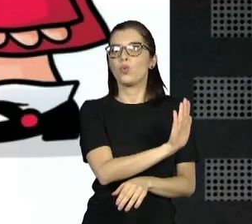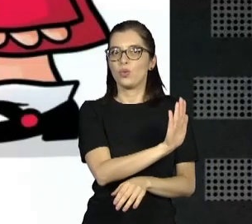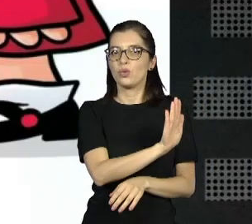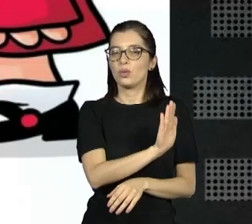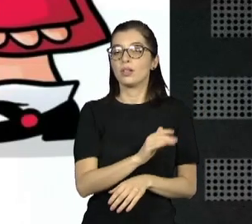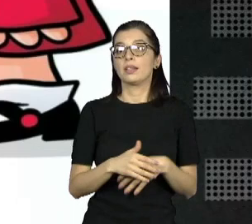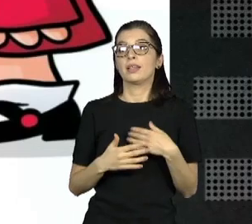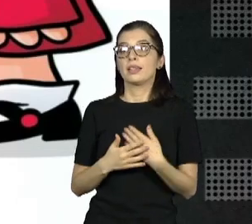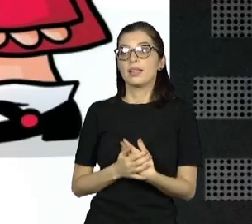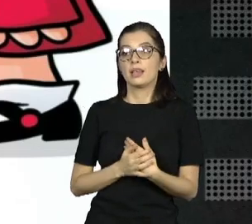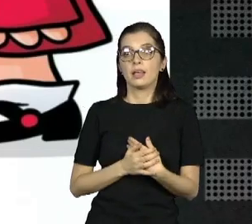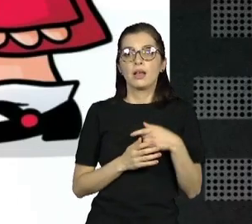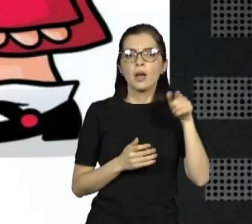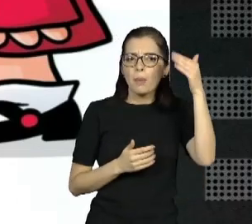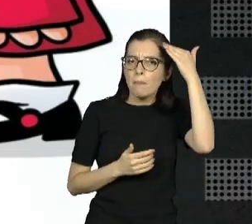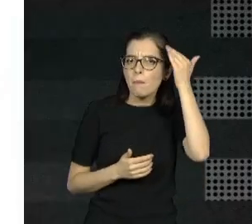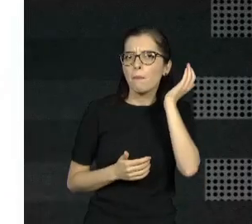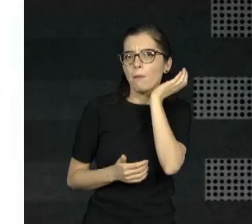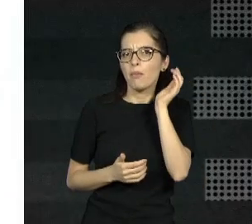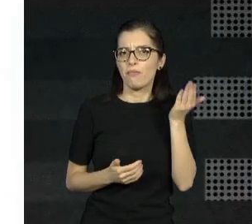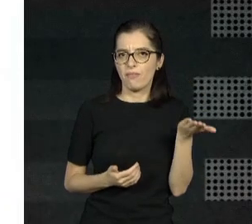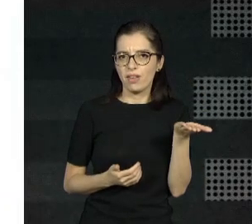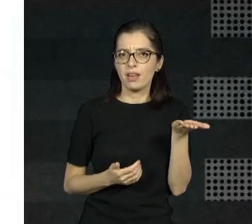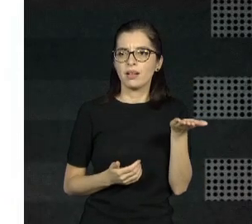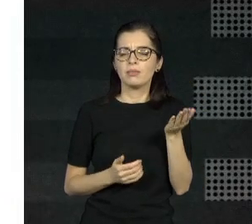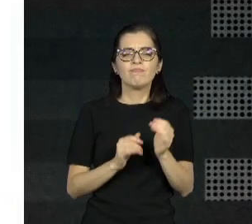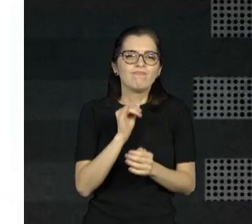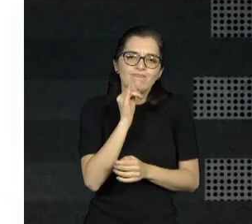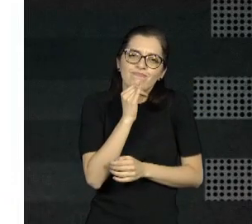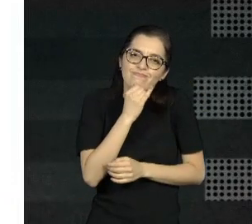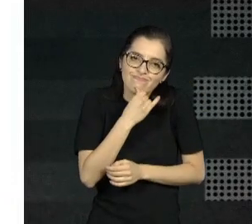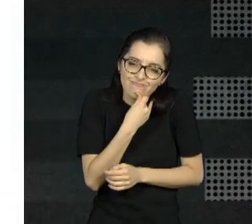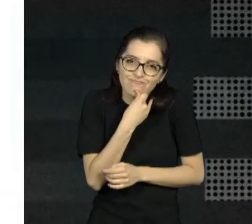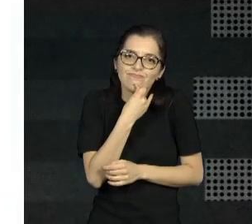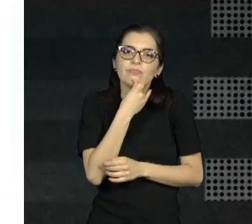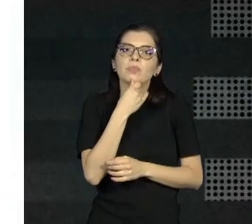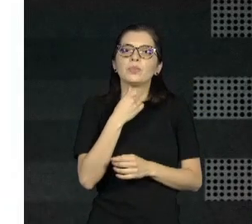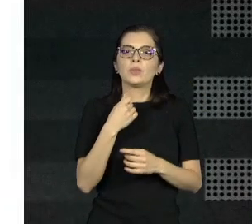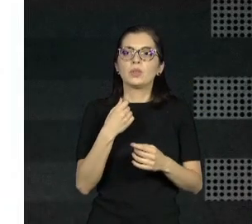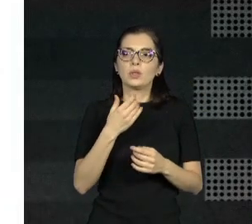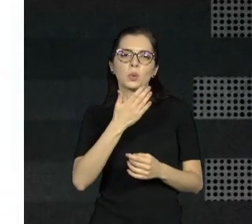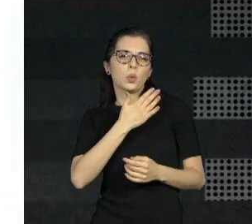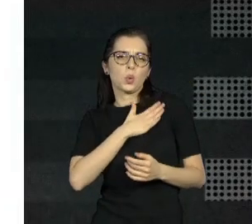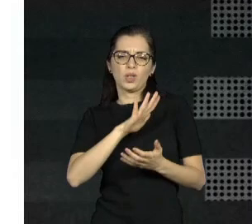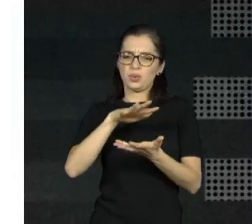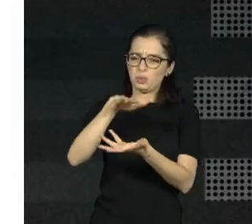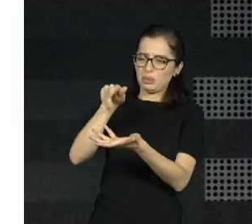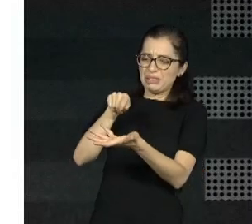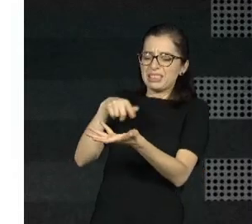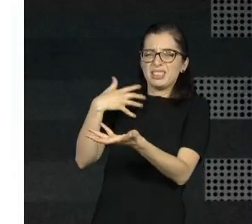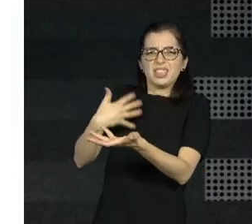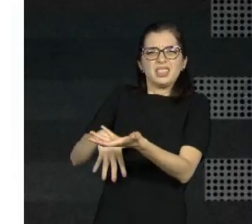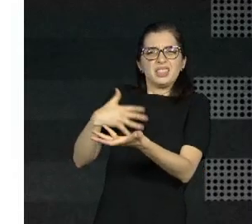criatura descontente com o mundo, como ele é. E apontando lá o dedinho nas coisas que estão